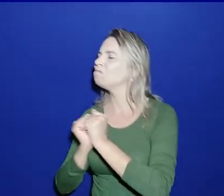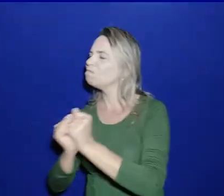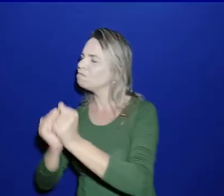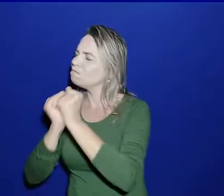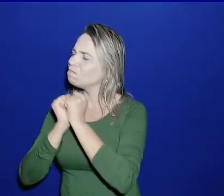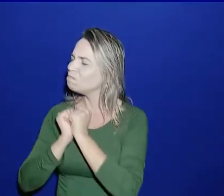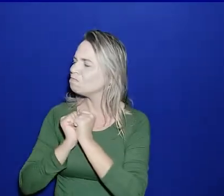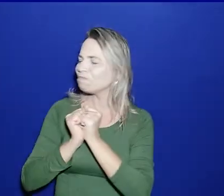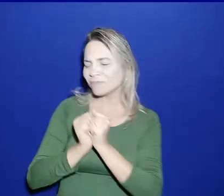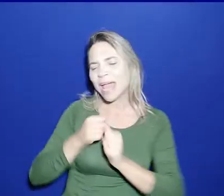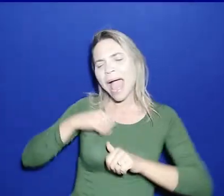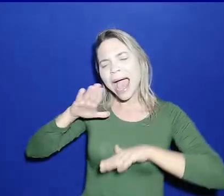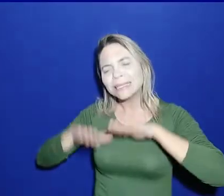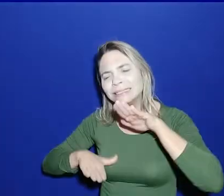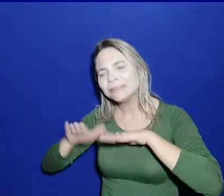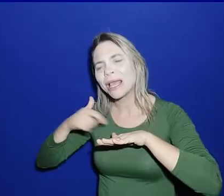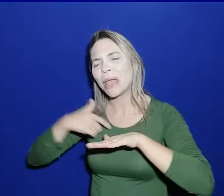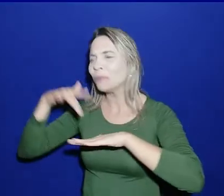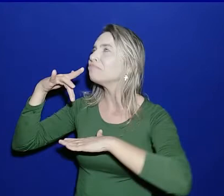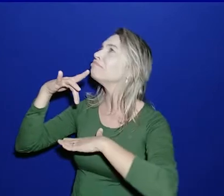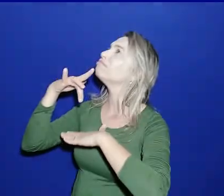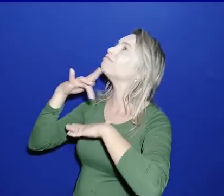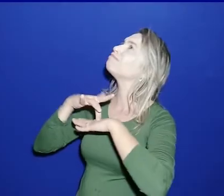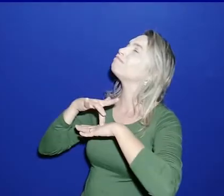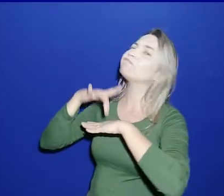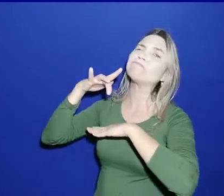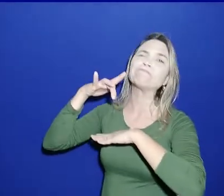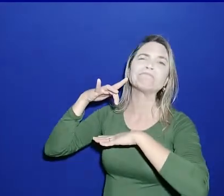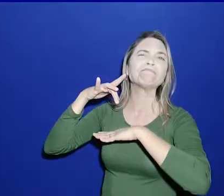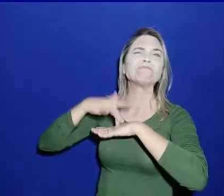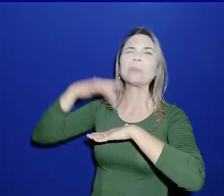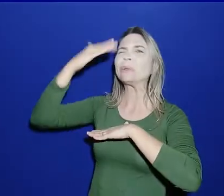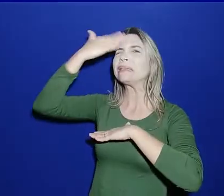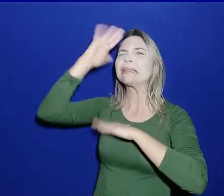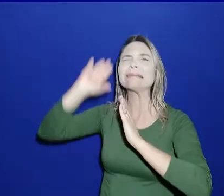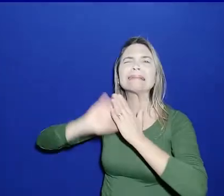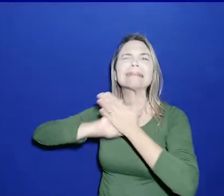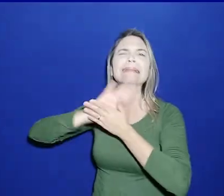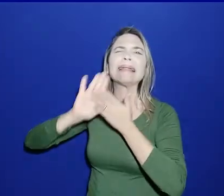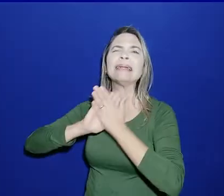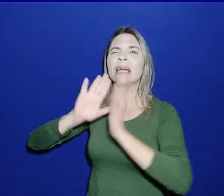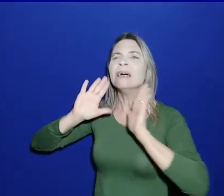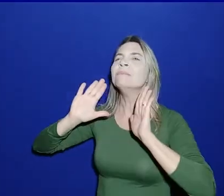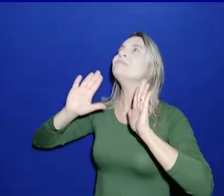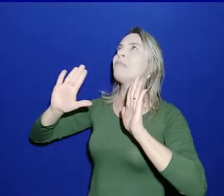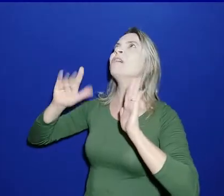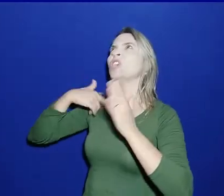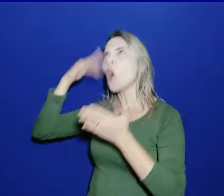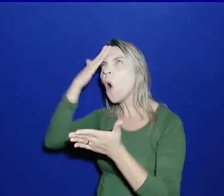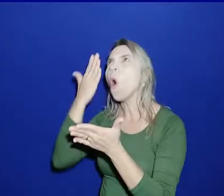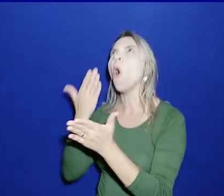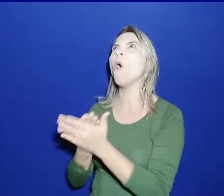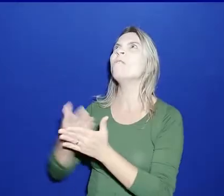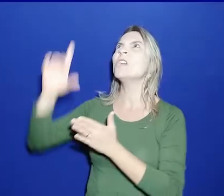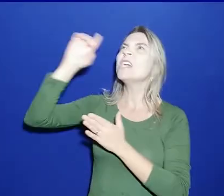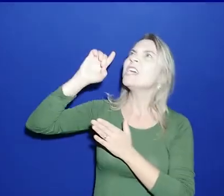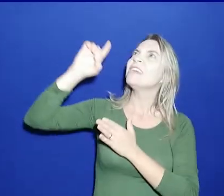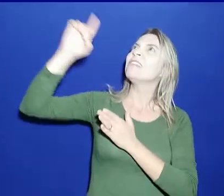Pai, embora não consiga compreender, em tua mão